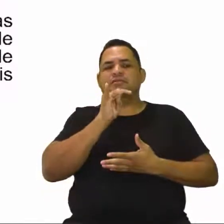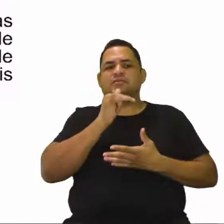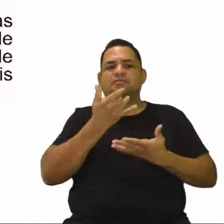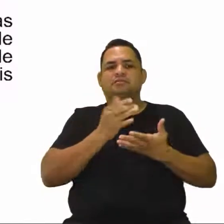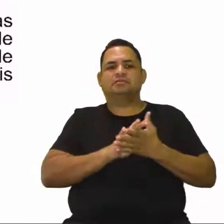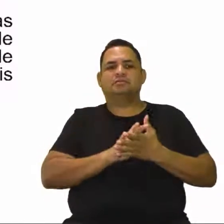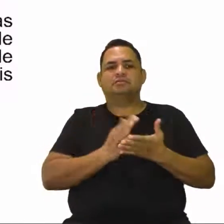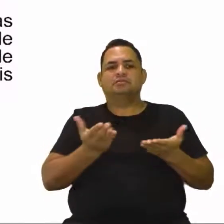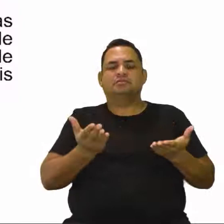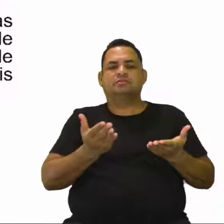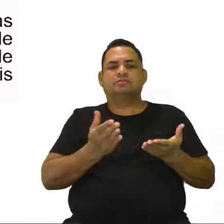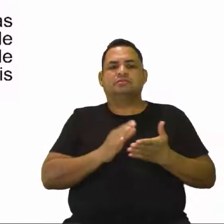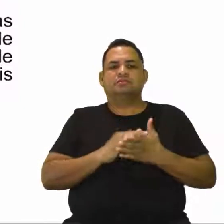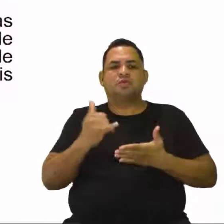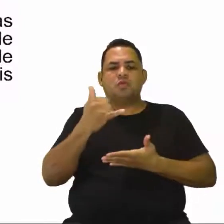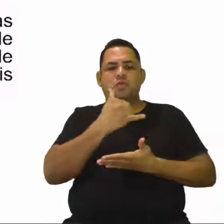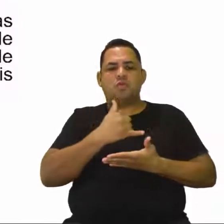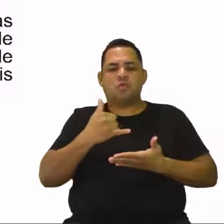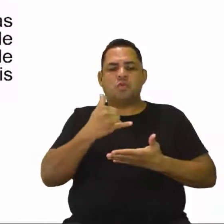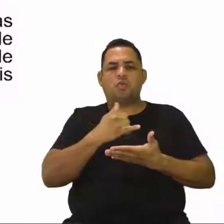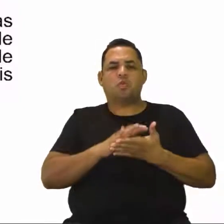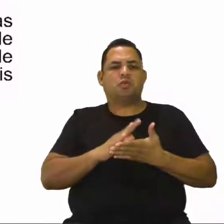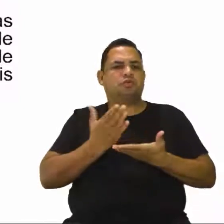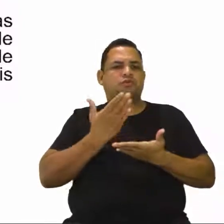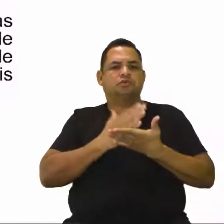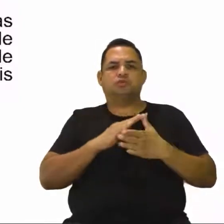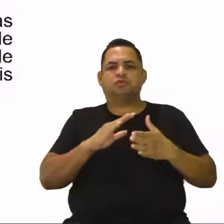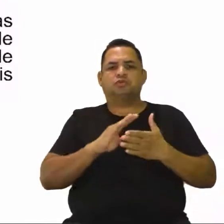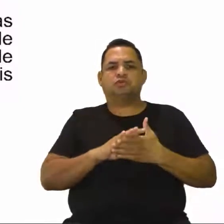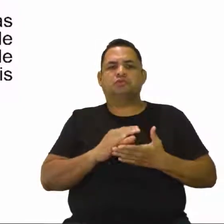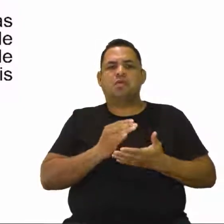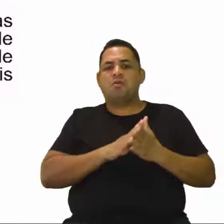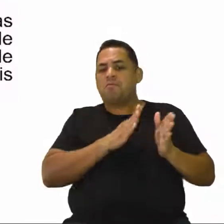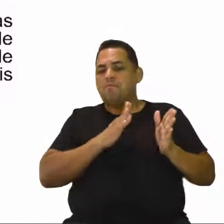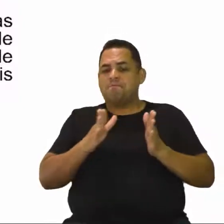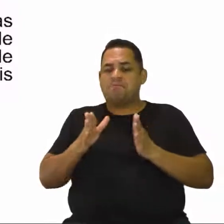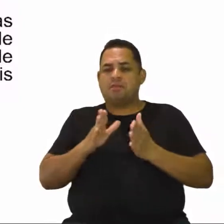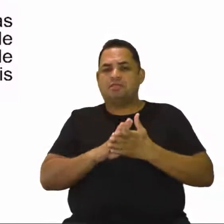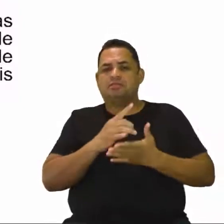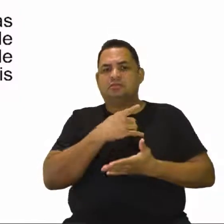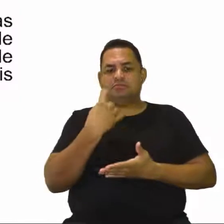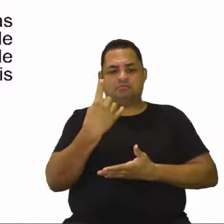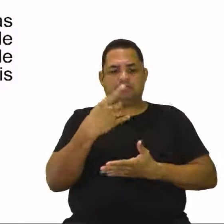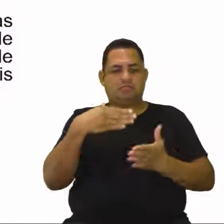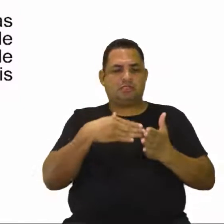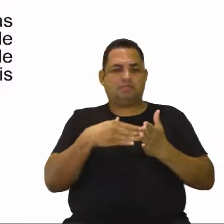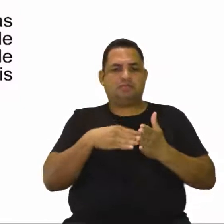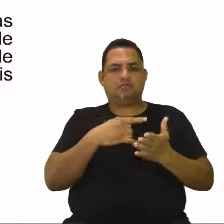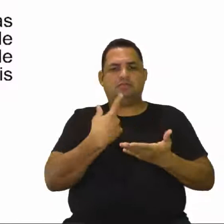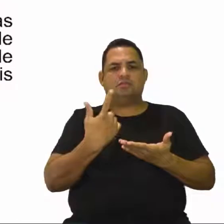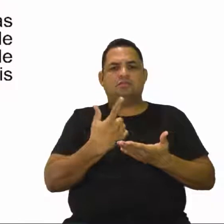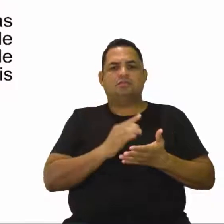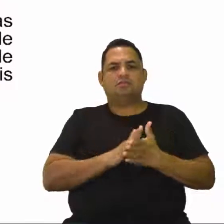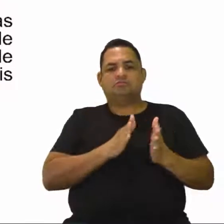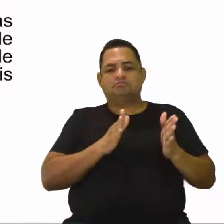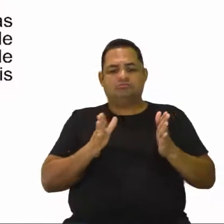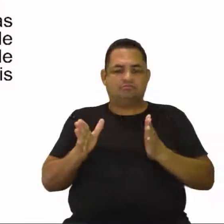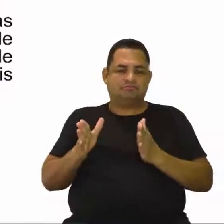café vence, o óleo vence, o pneu vence, tudo vence. Até nós vencemos. Com o tempo,